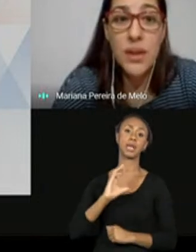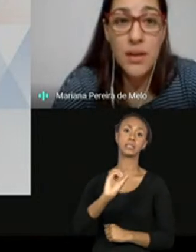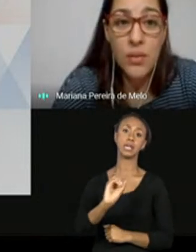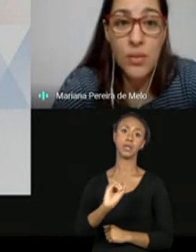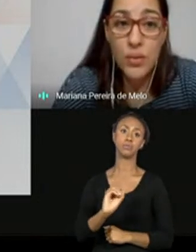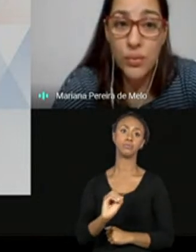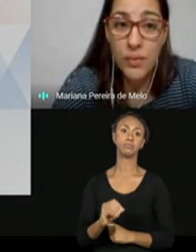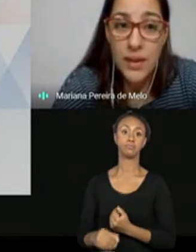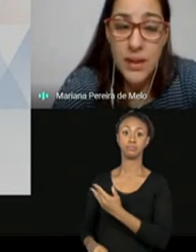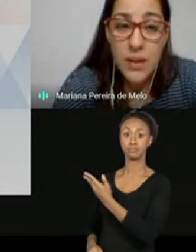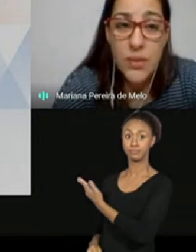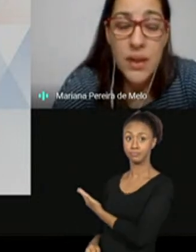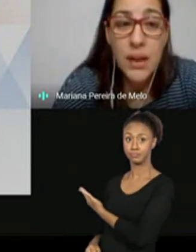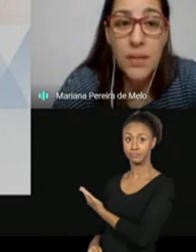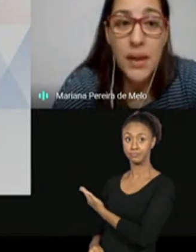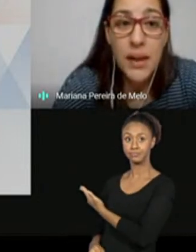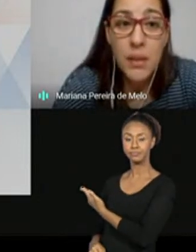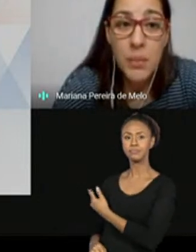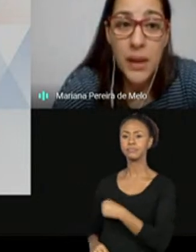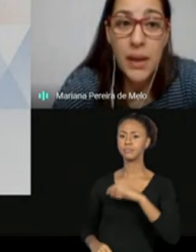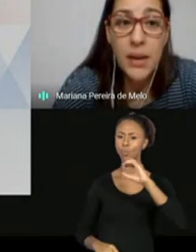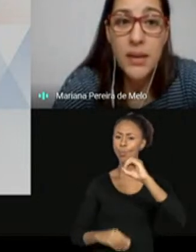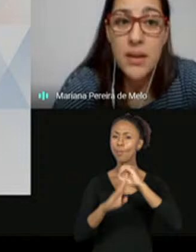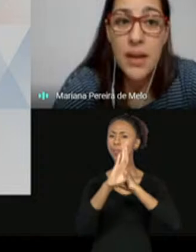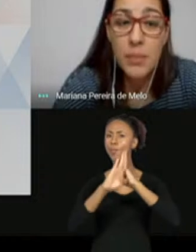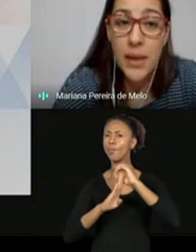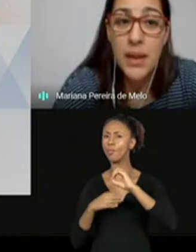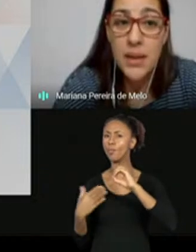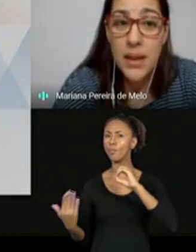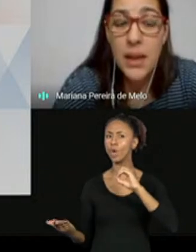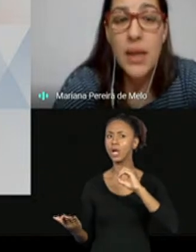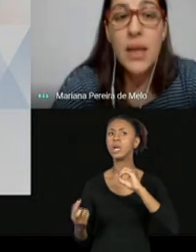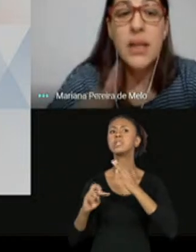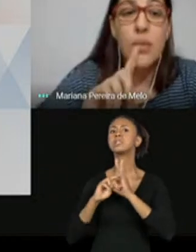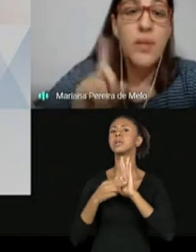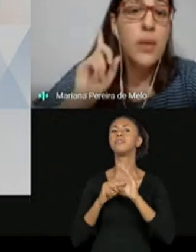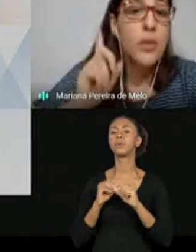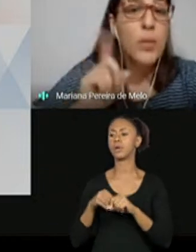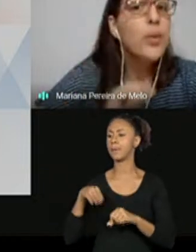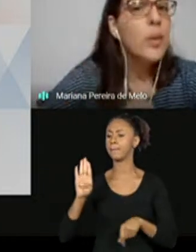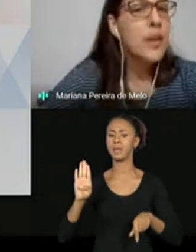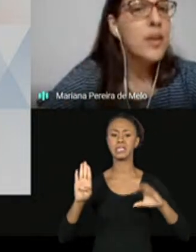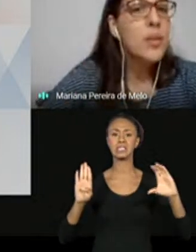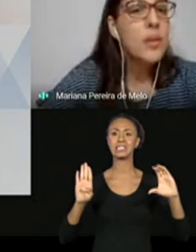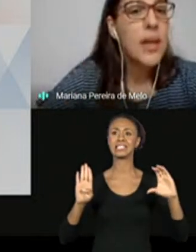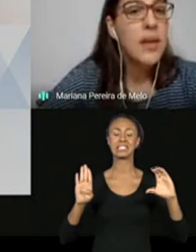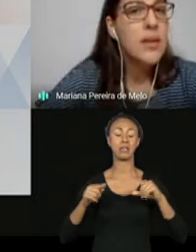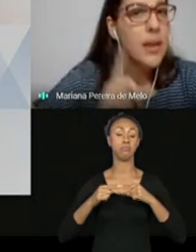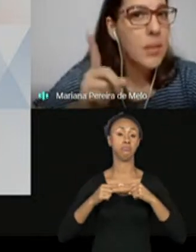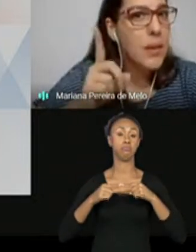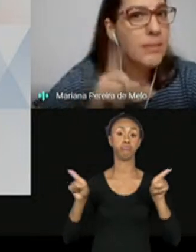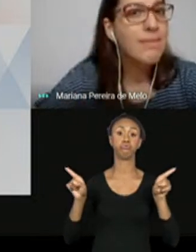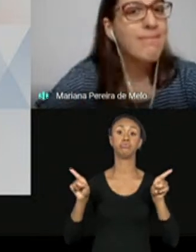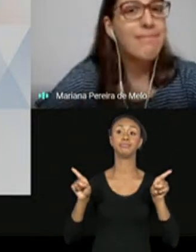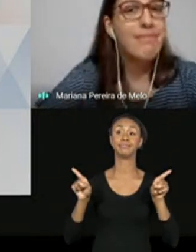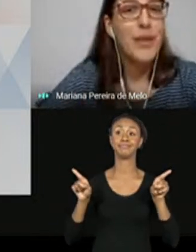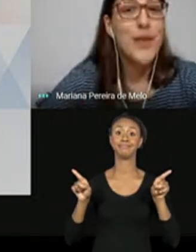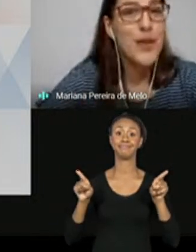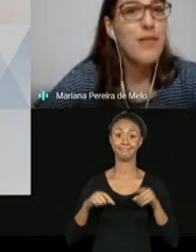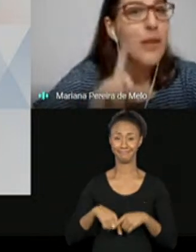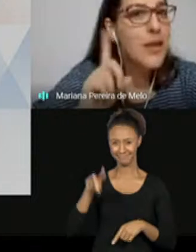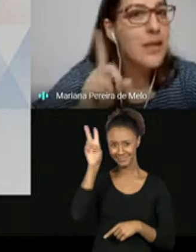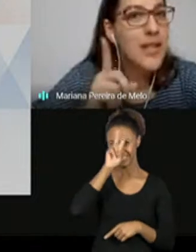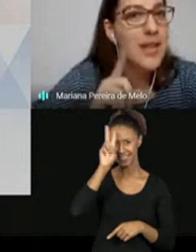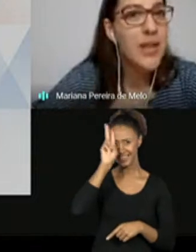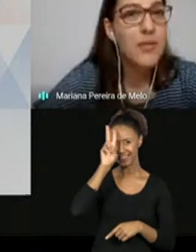intersecção C conjunto vazio, significa que B e C são eventos mutuamente excludentes, lembra? O